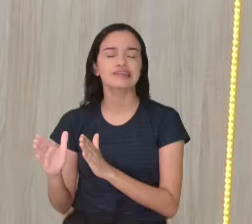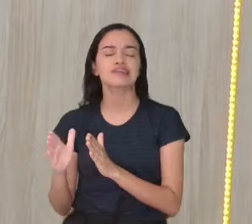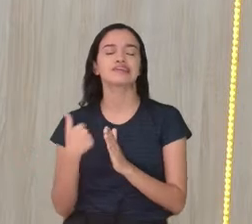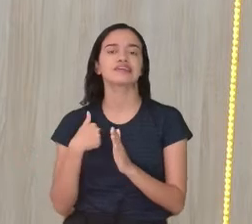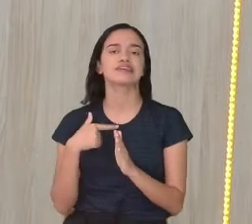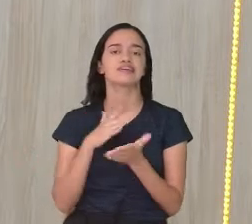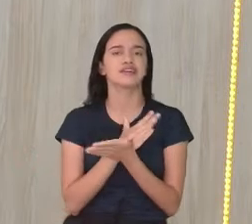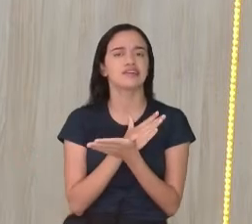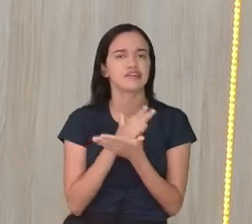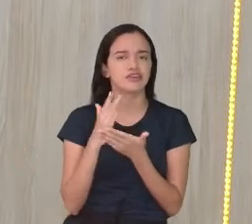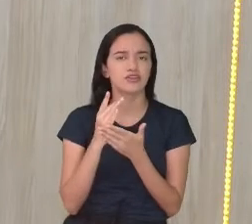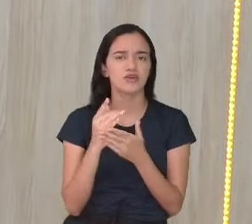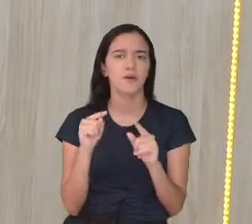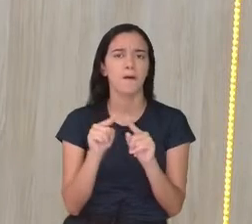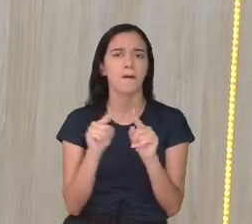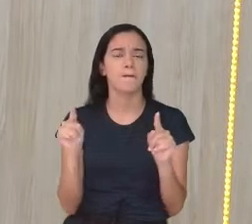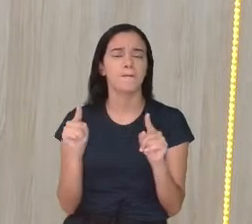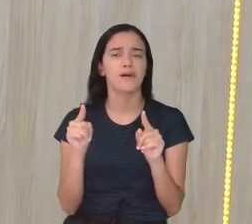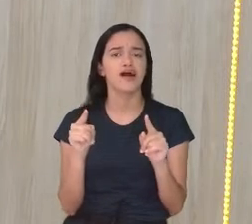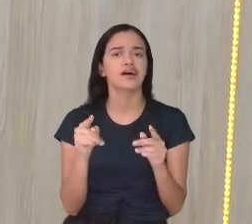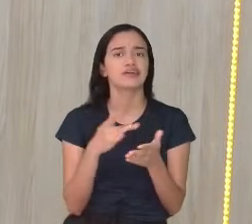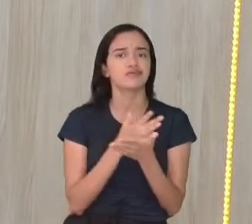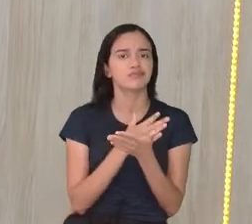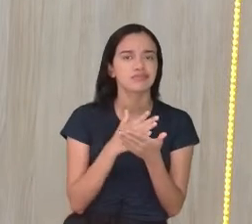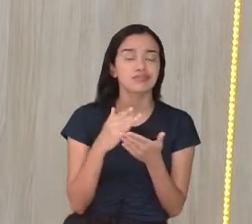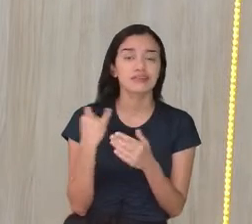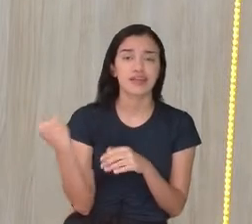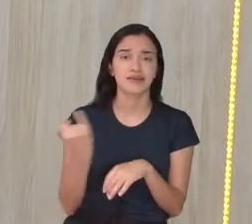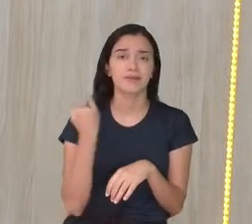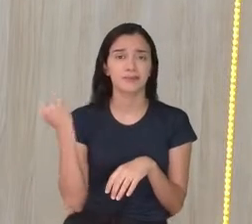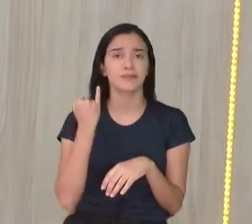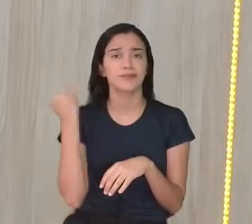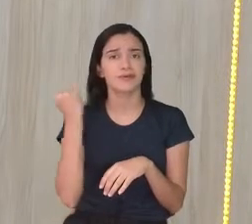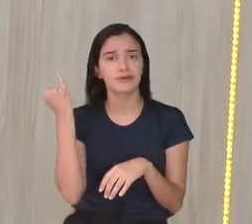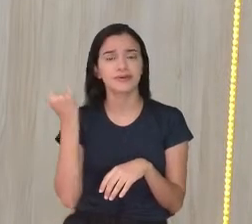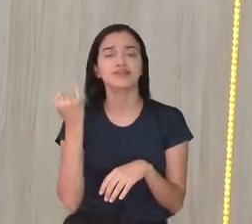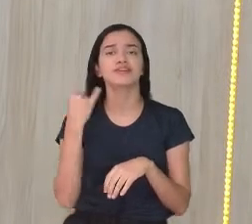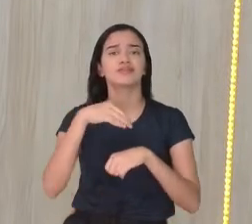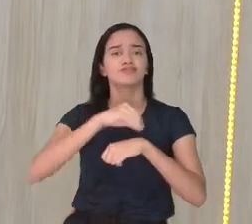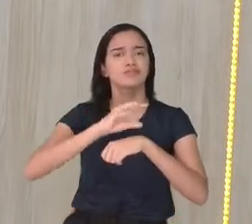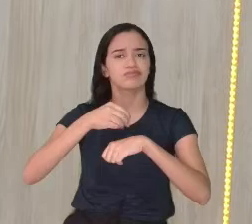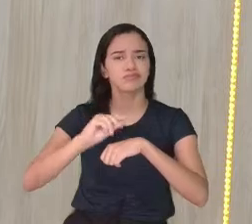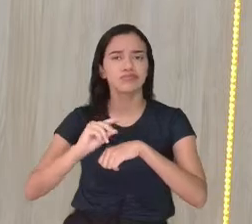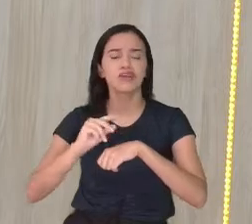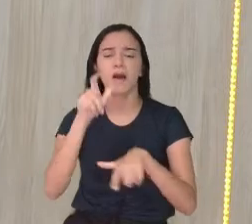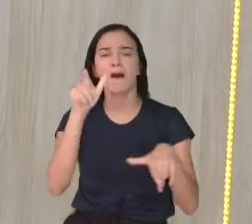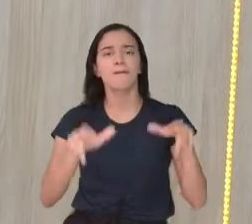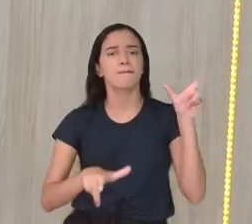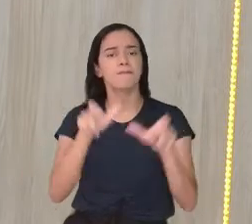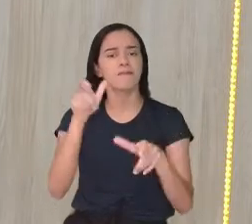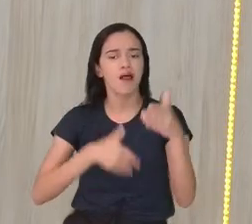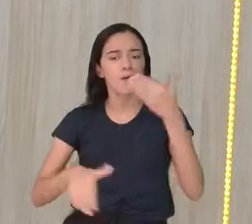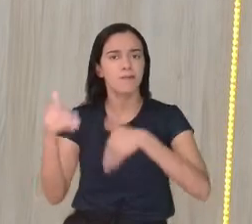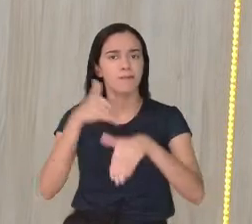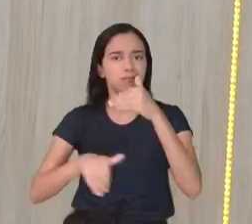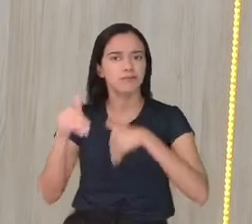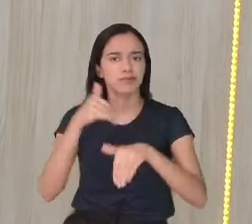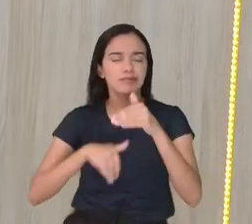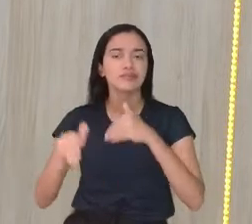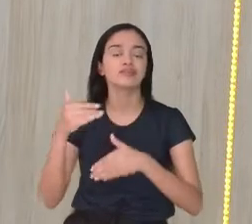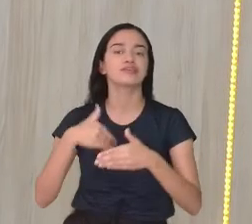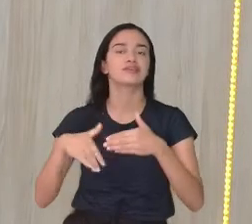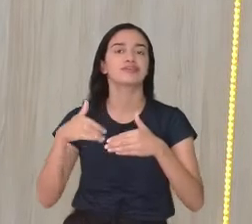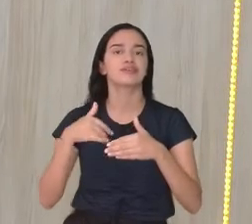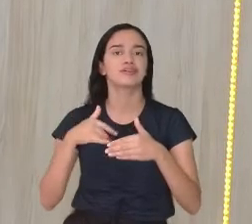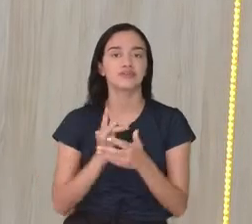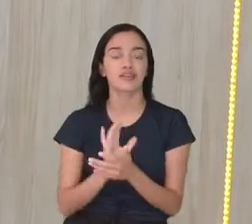chegando agora. Mas lá atrás que a gente iniciou, é importante, minha gente, vocês reforçarem esse recado que é para o pessoal interagir, aumentar o engajamento